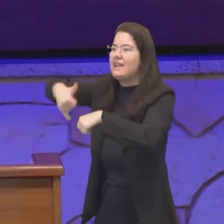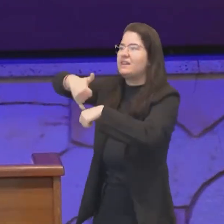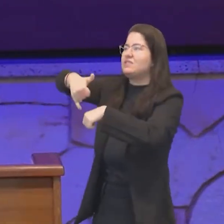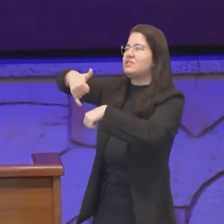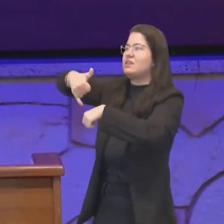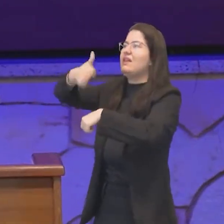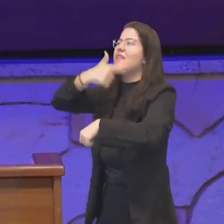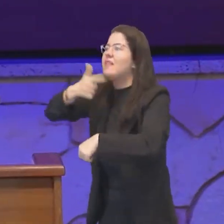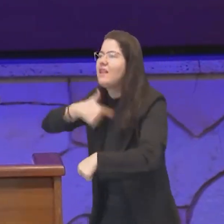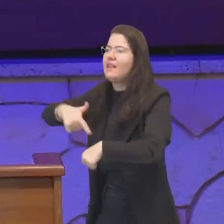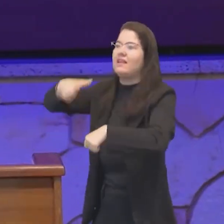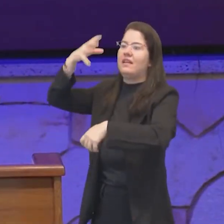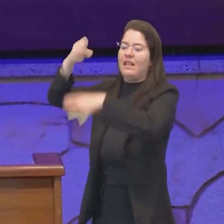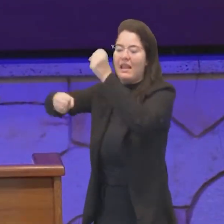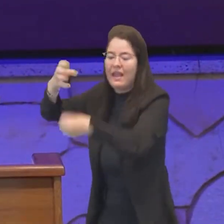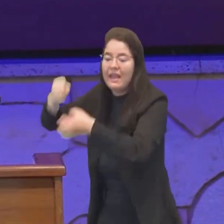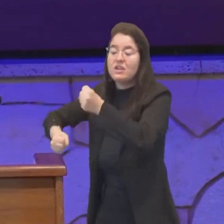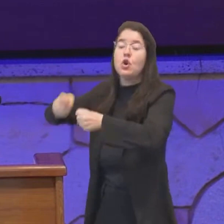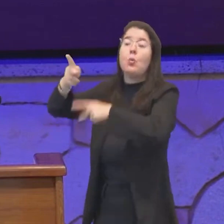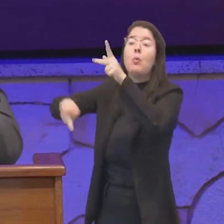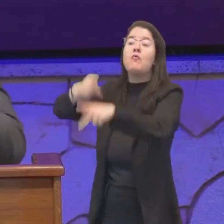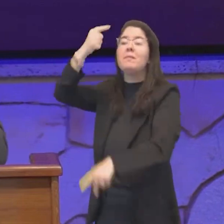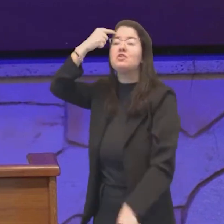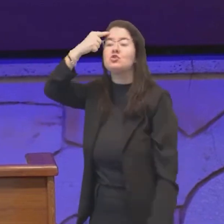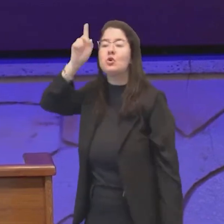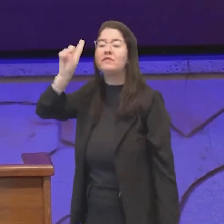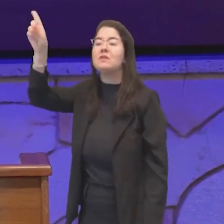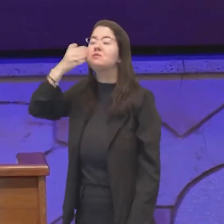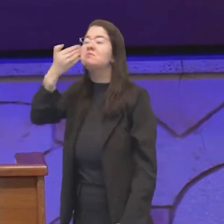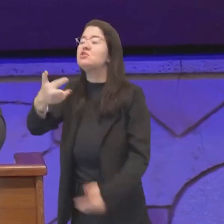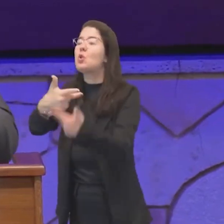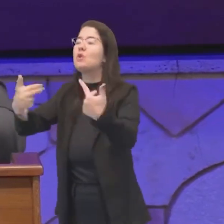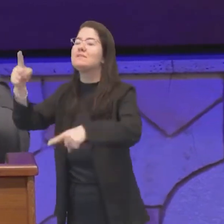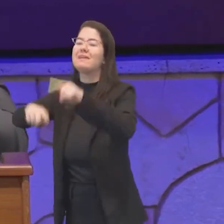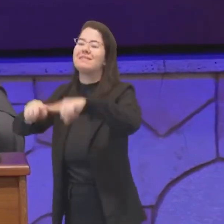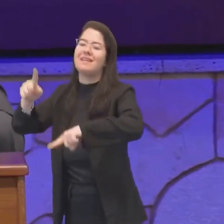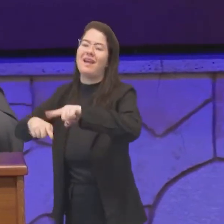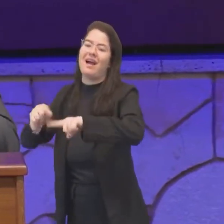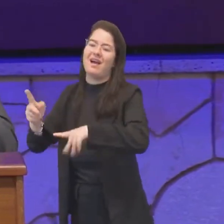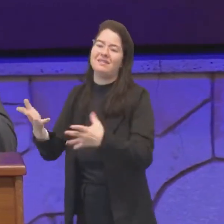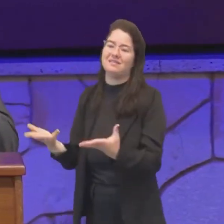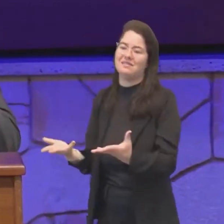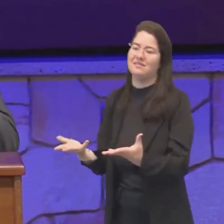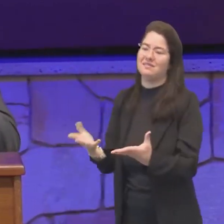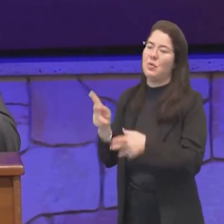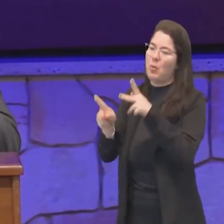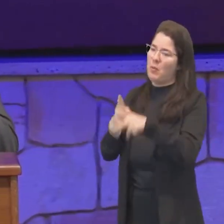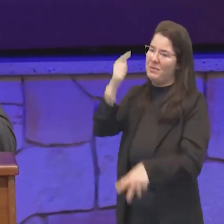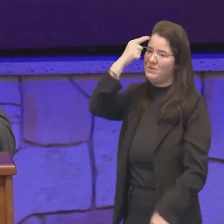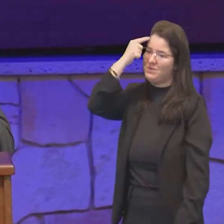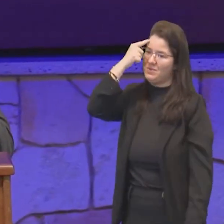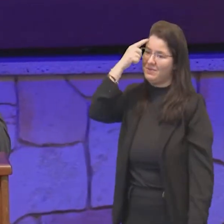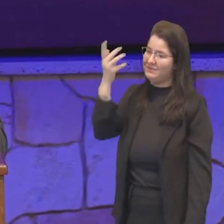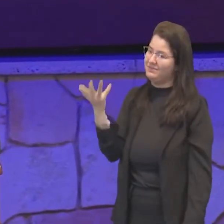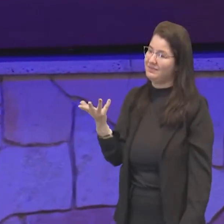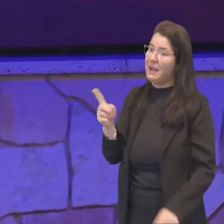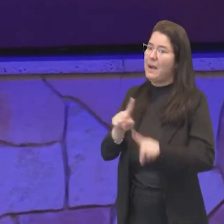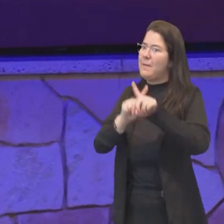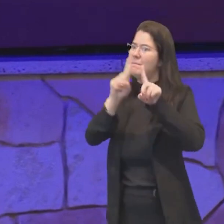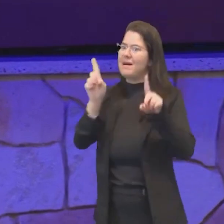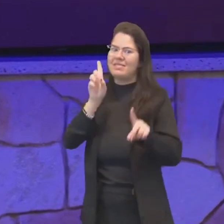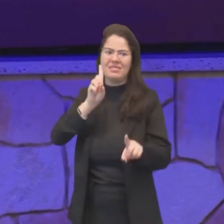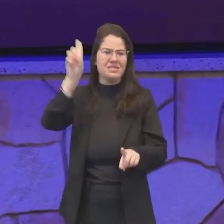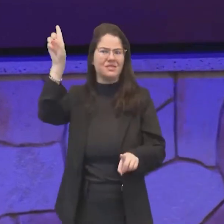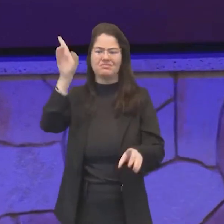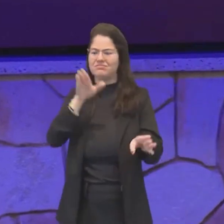queijo, leite, ele vai aumentar a minha lista de coisas. E Deus, na